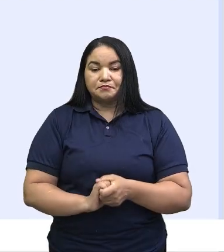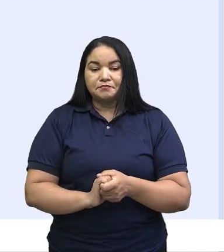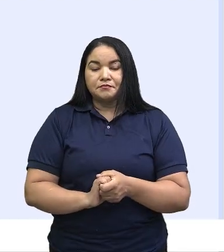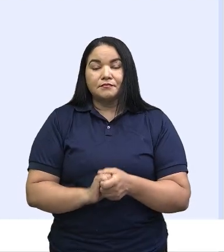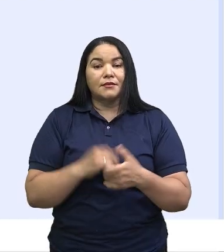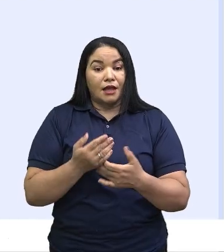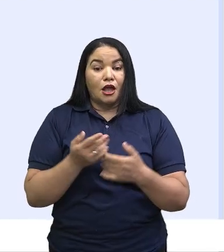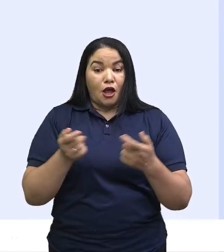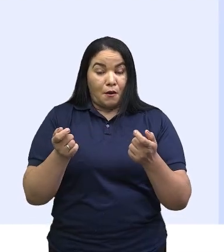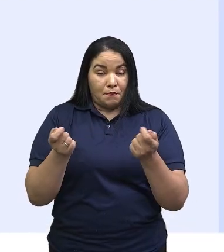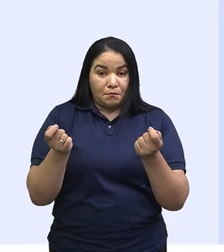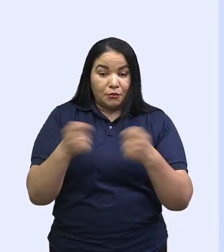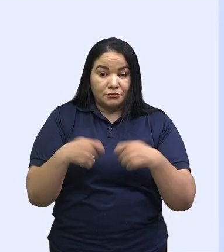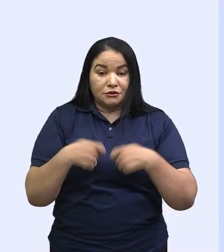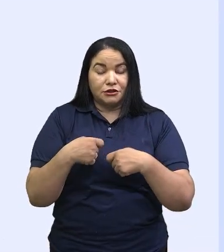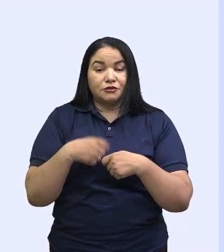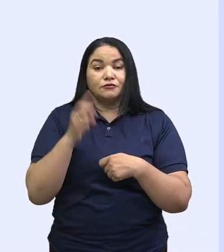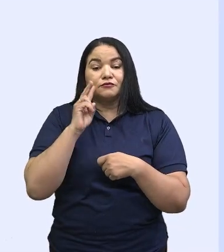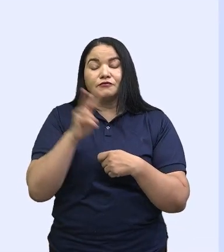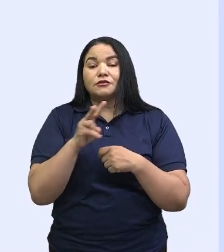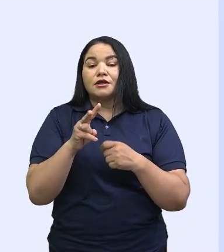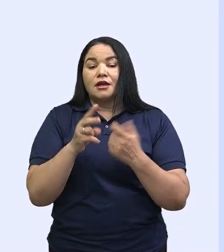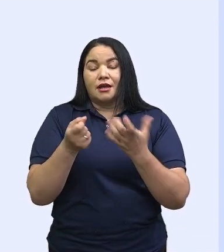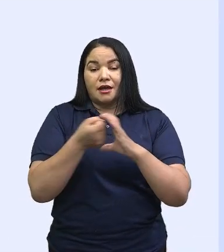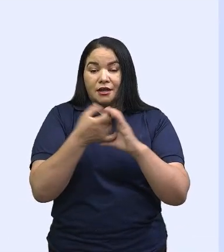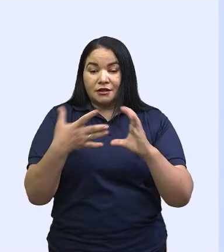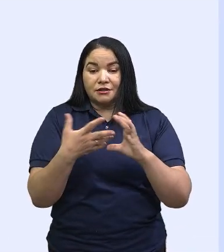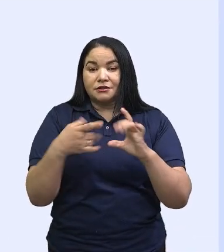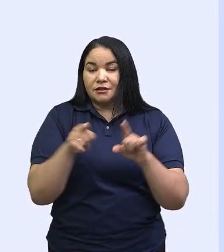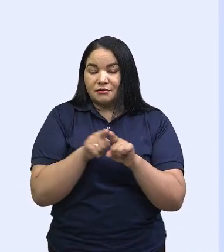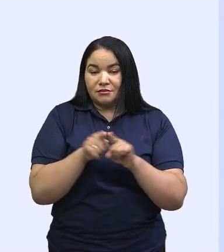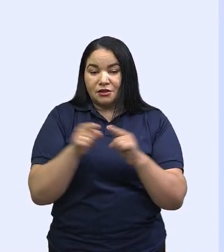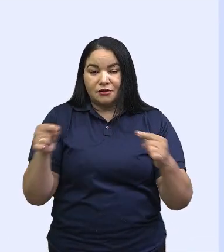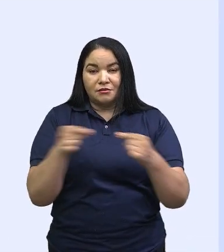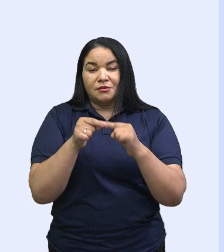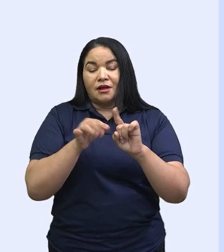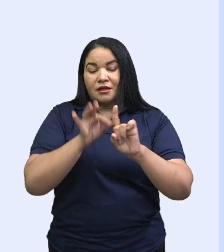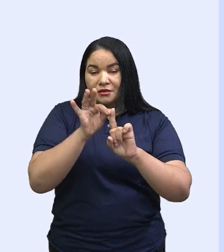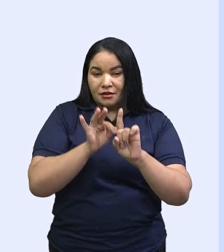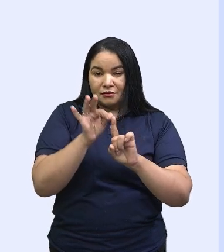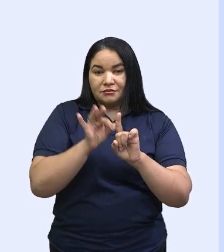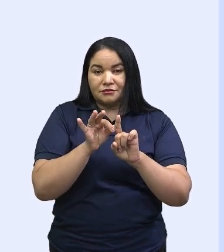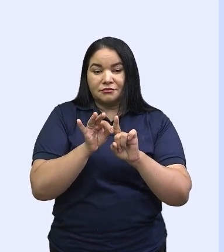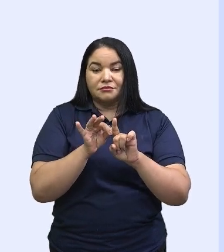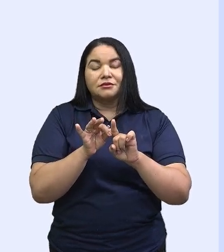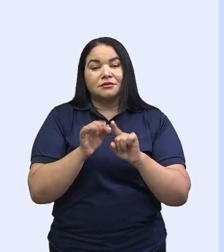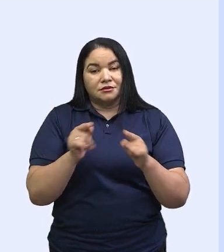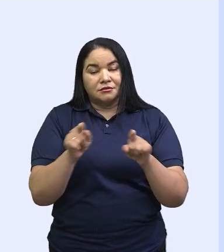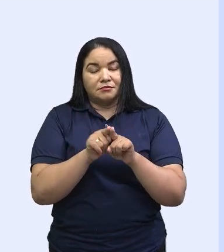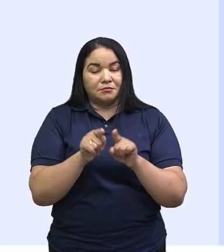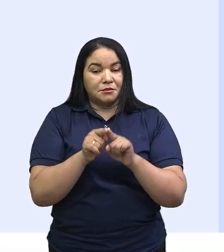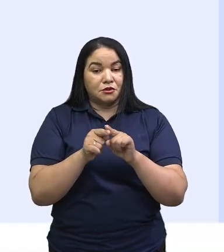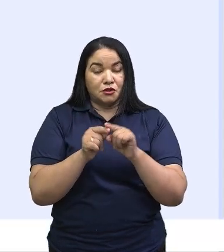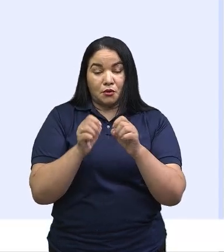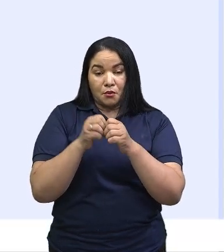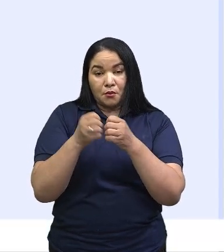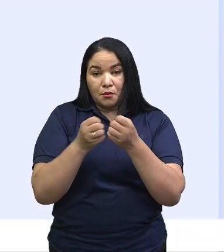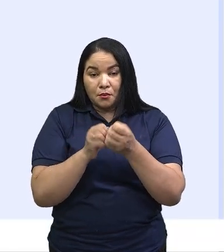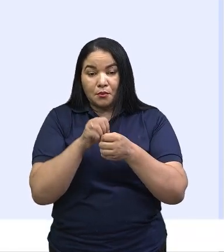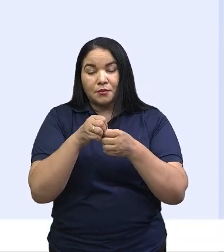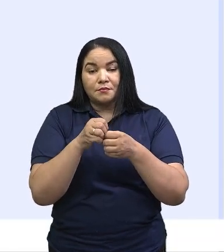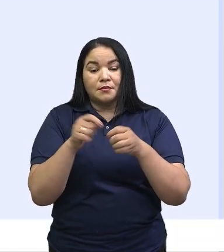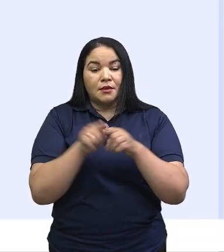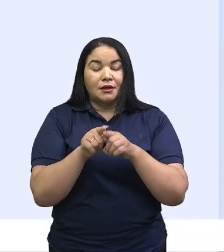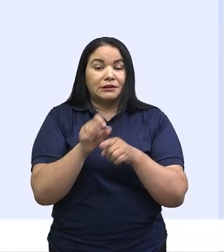é possível caracterizar o estado térmico das partículas, ou seja, num corpo